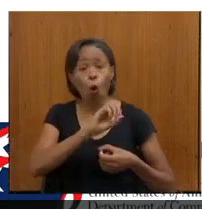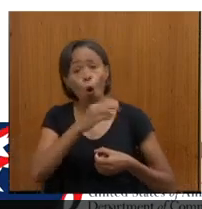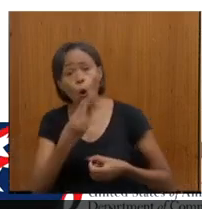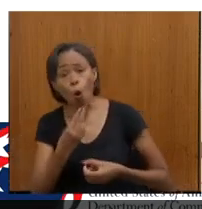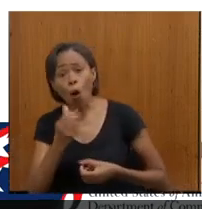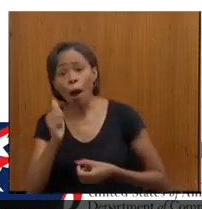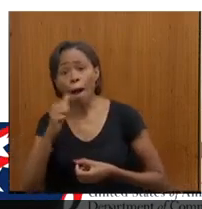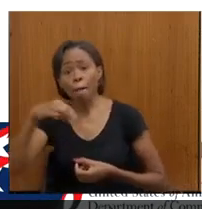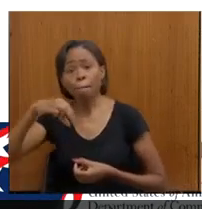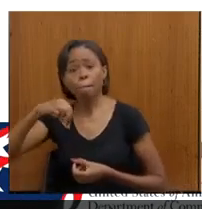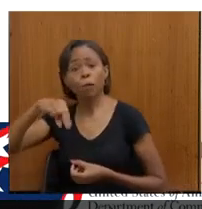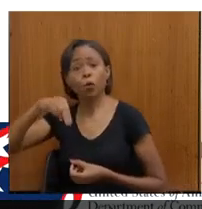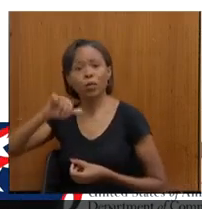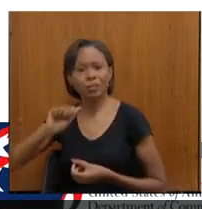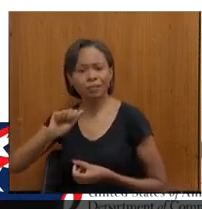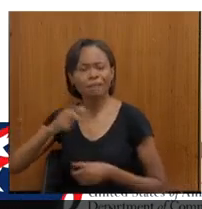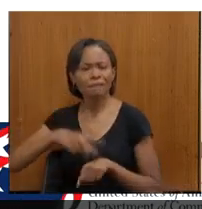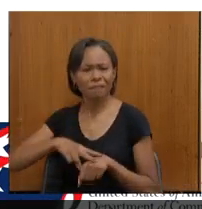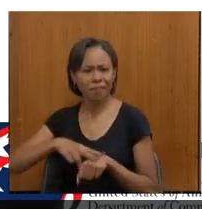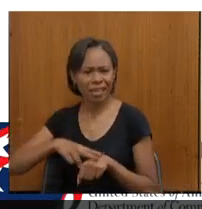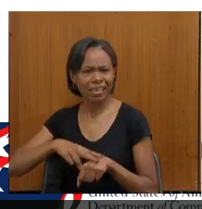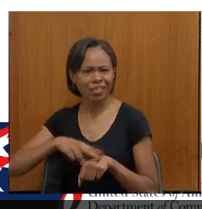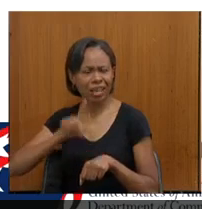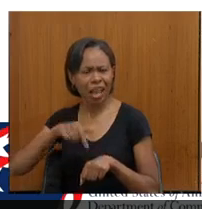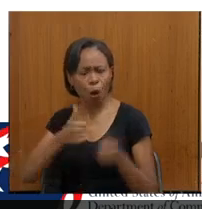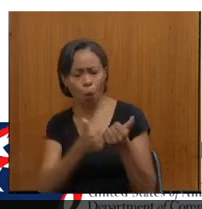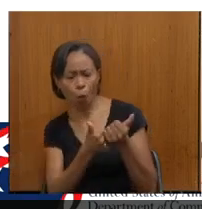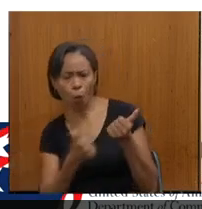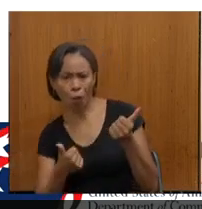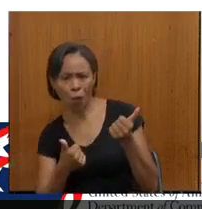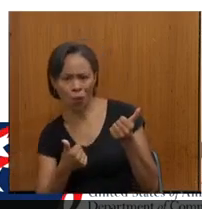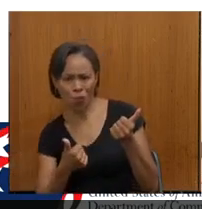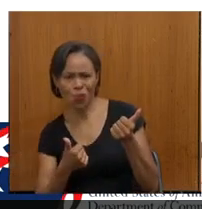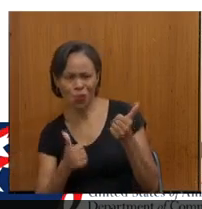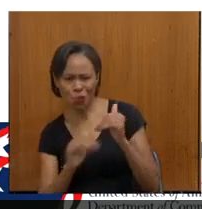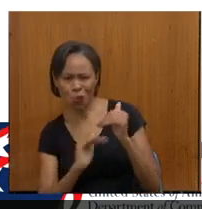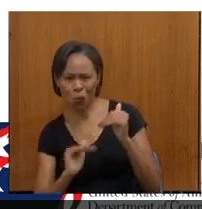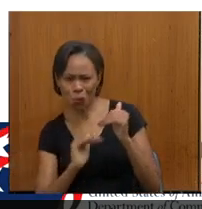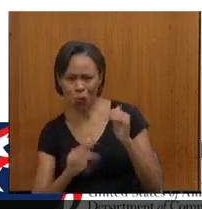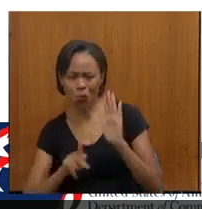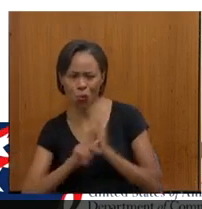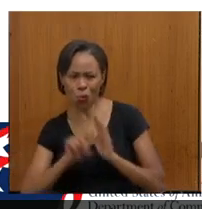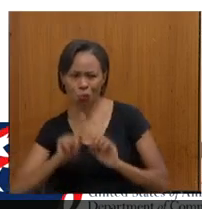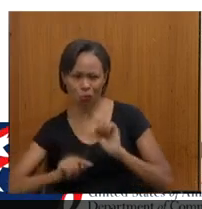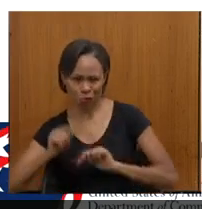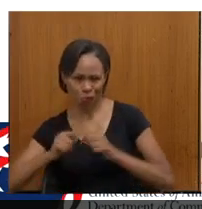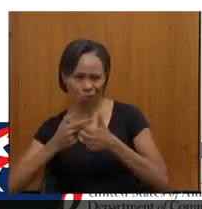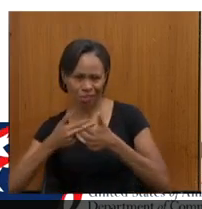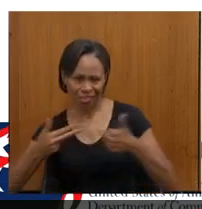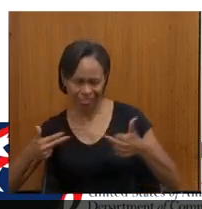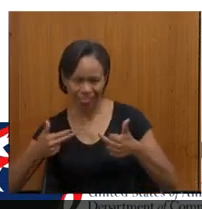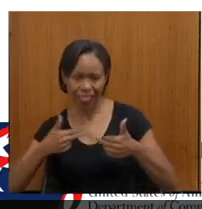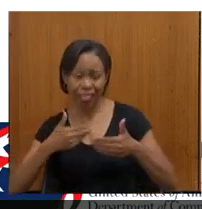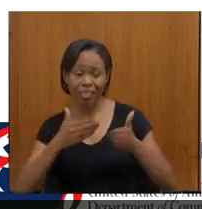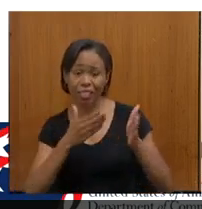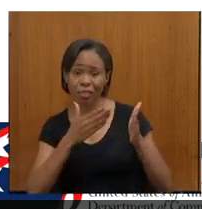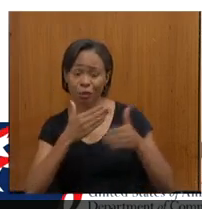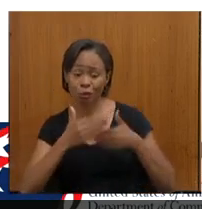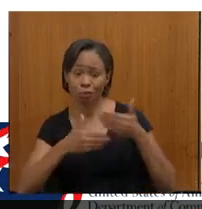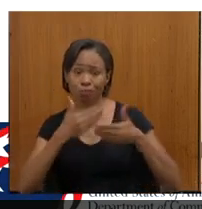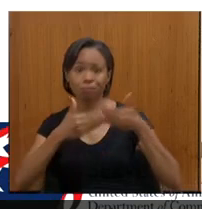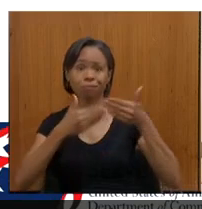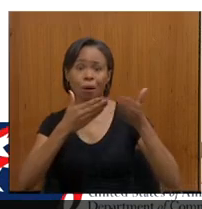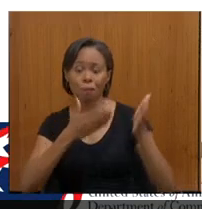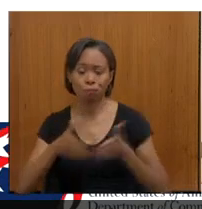deste processo então se torna uma coisa bastante interessante nesse nessa lista que a gente tem aqui é o que a gente tem visto a